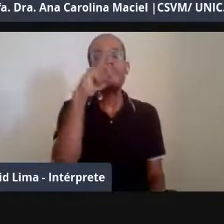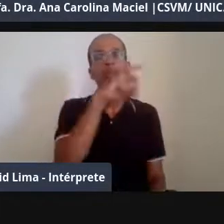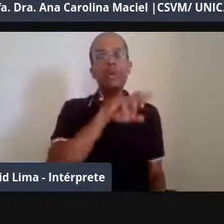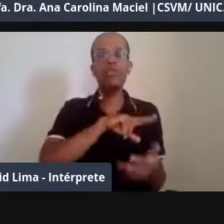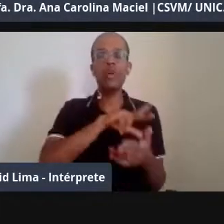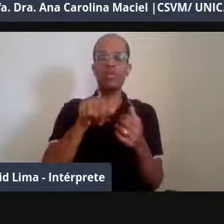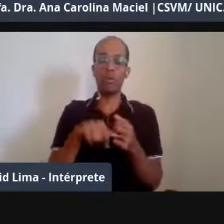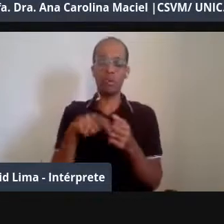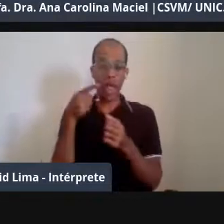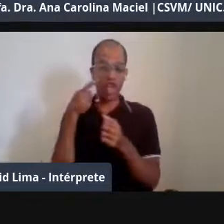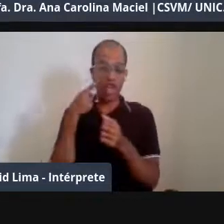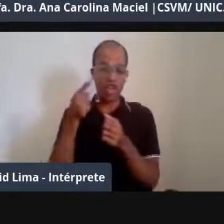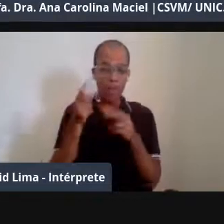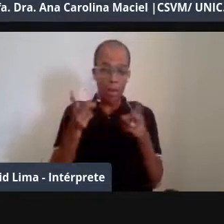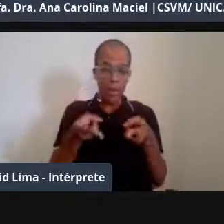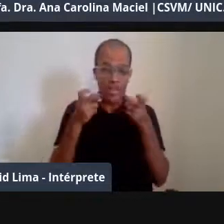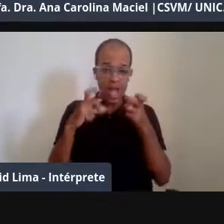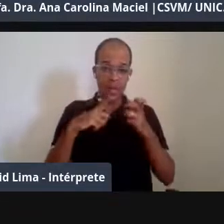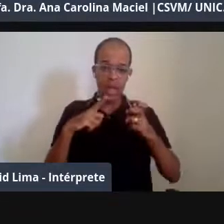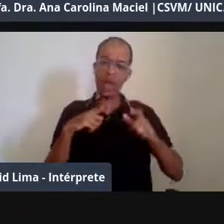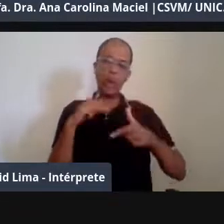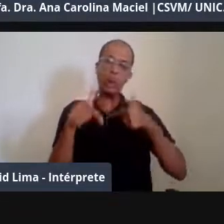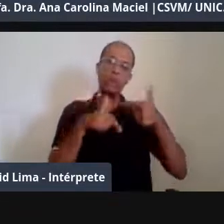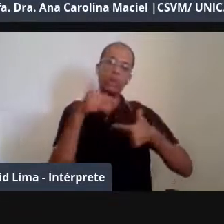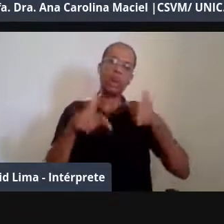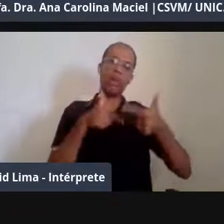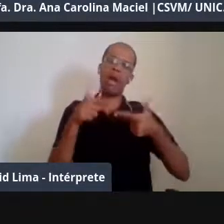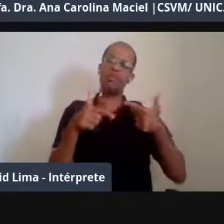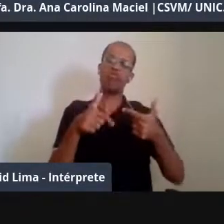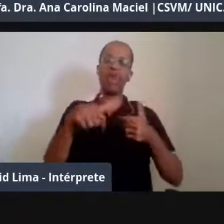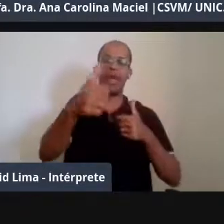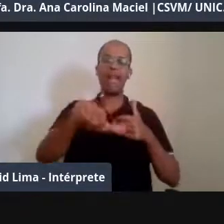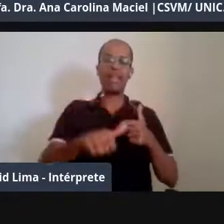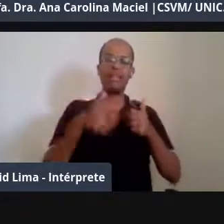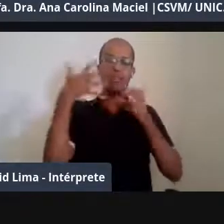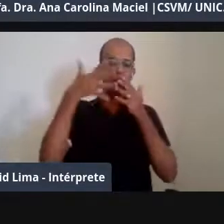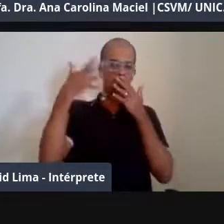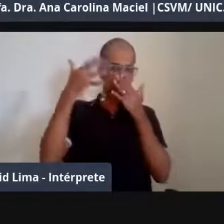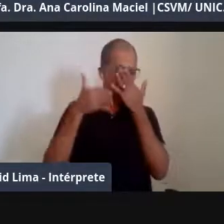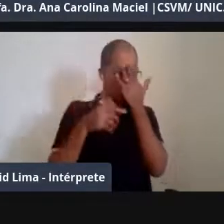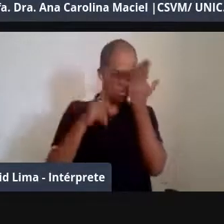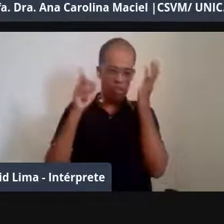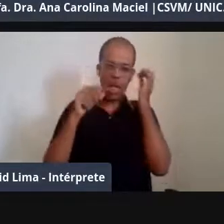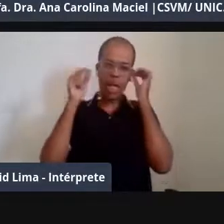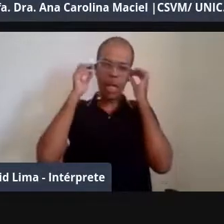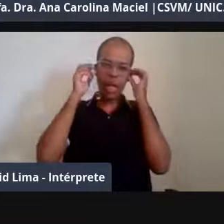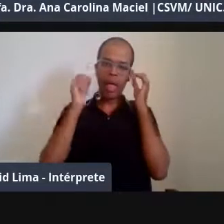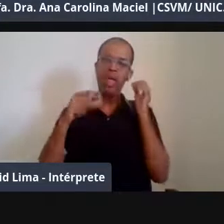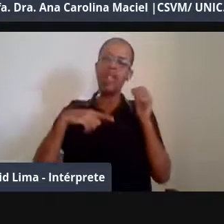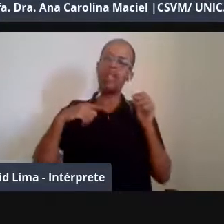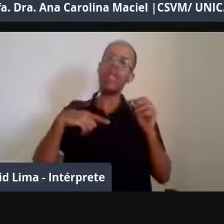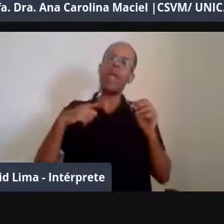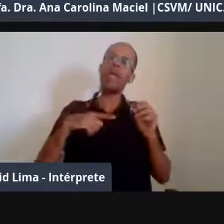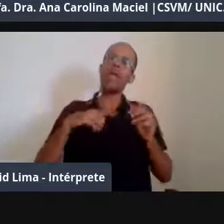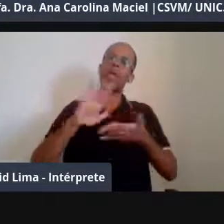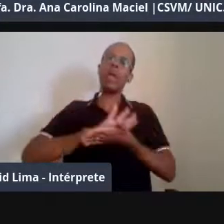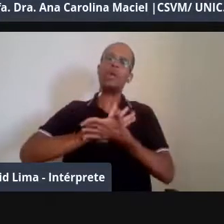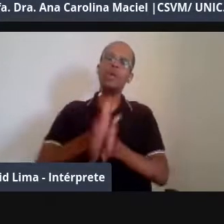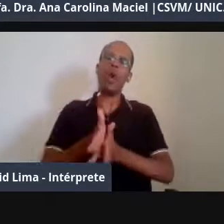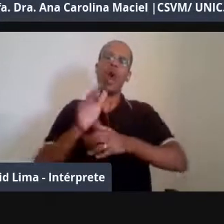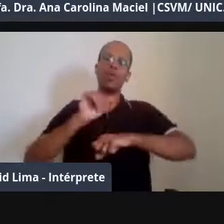exemplo, em trabalhos de análise de discurso, aqueles discursos xenófobos,